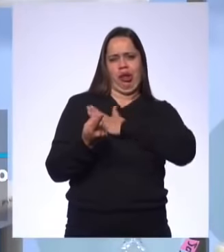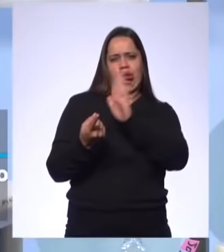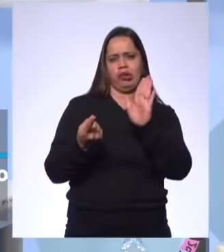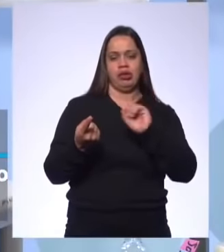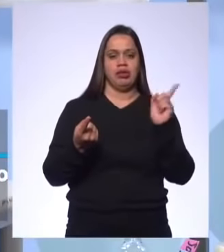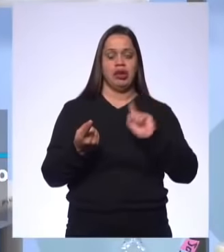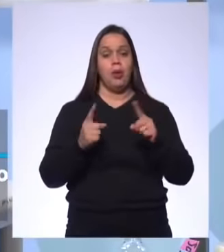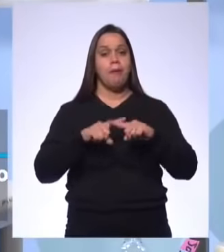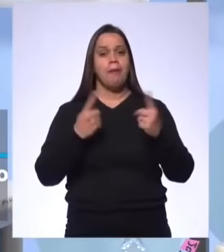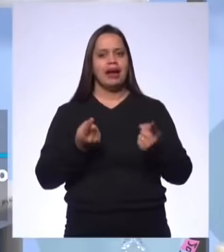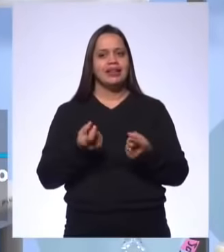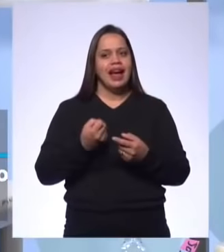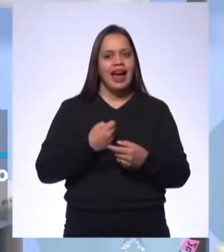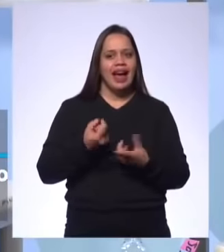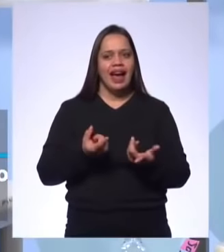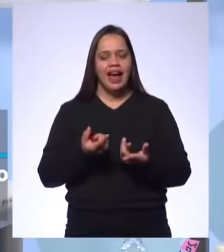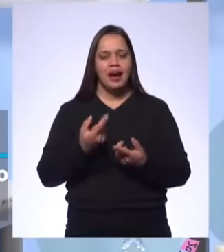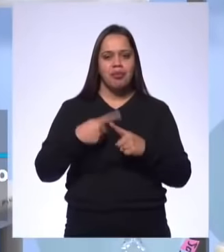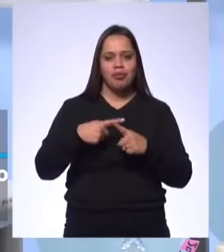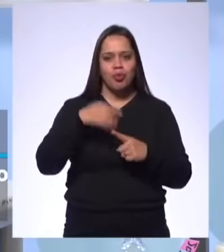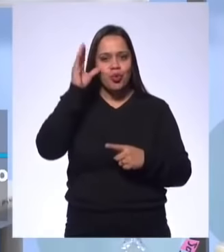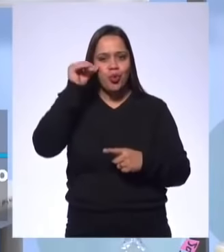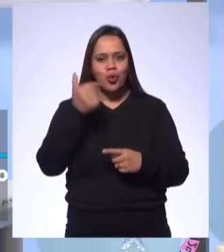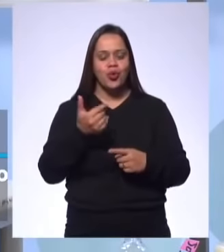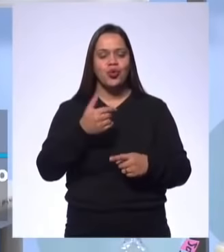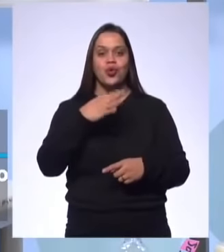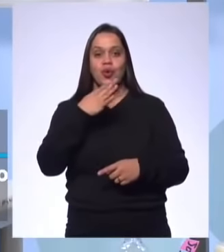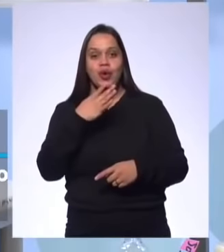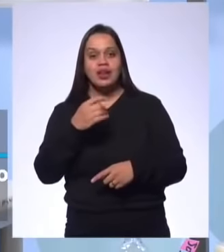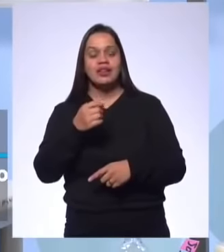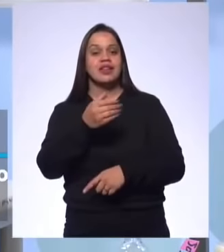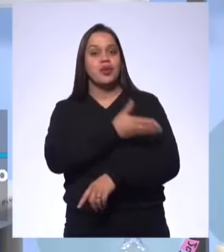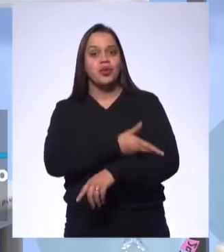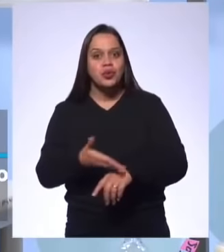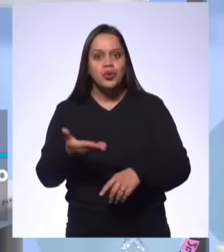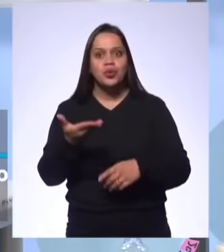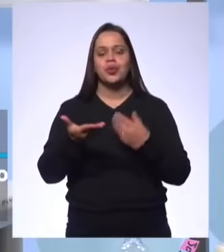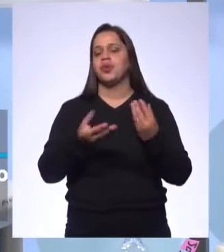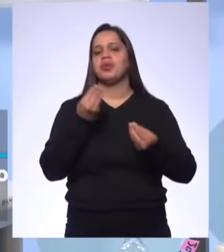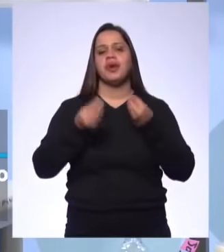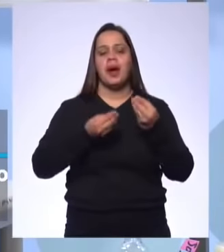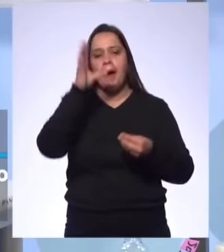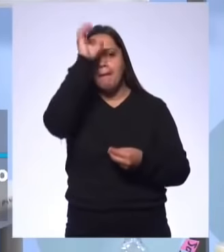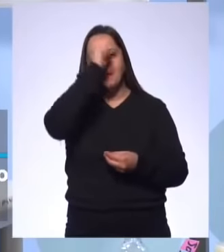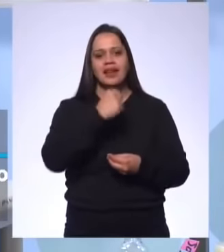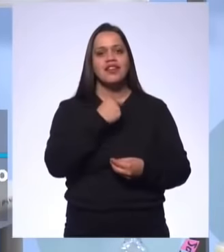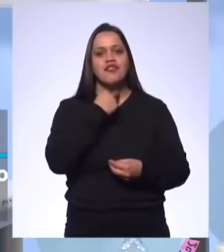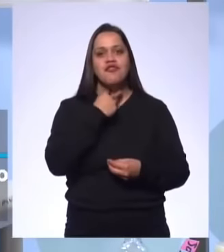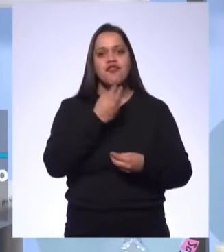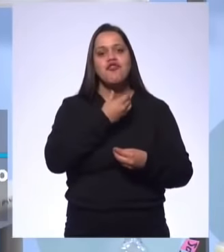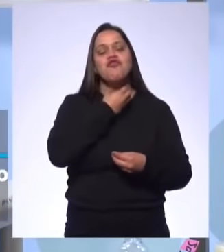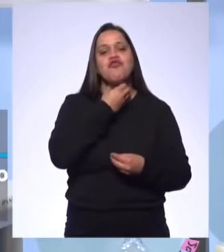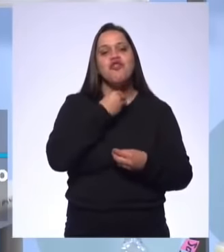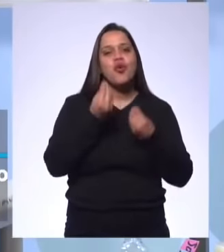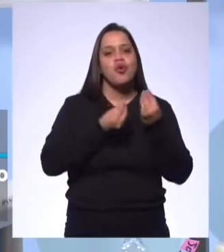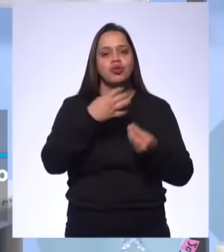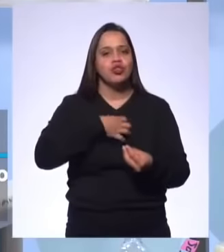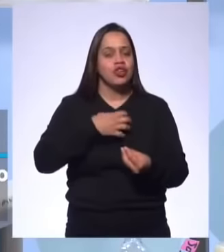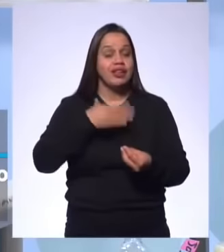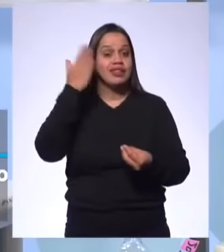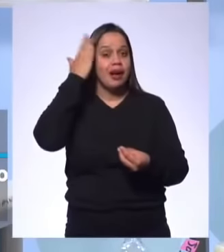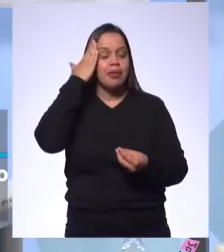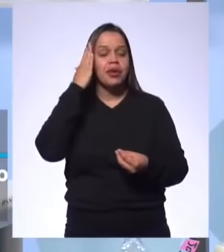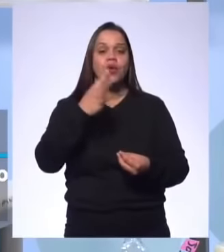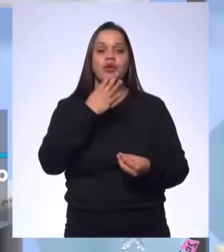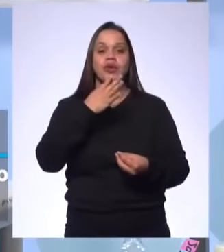uma curiosidade de conhecer os costumes, de aprender os sotaques, de saber um pouco da história